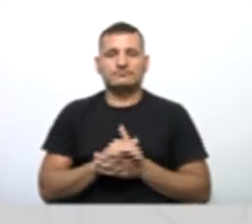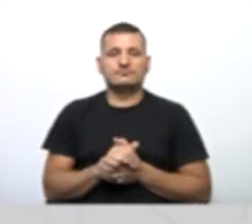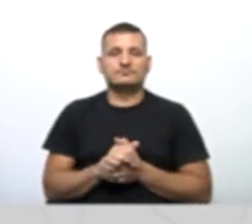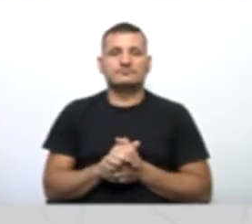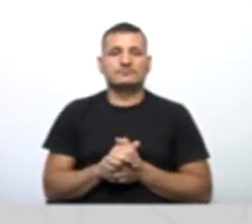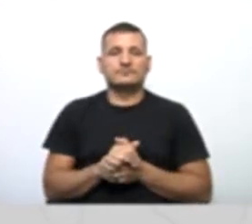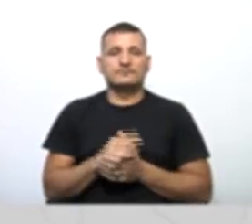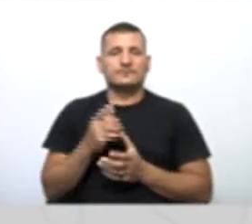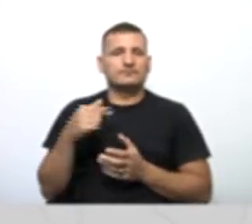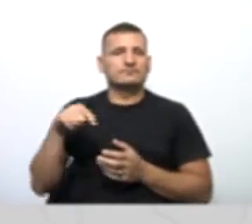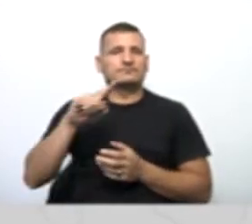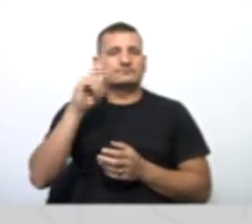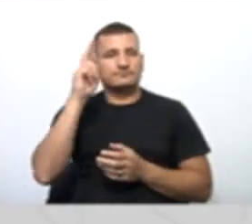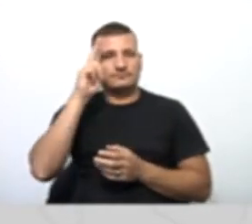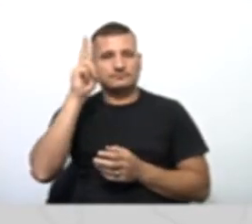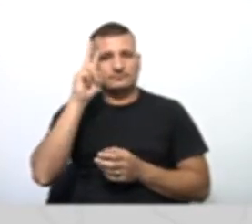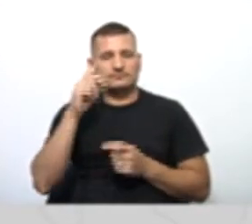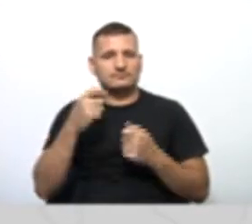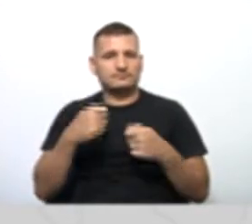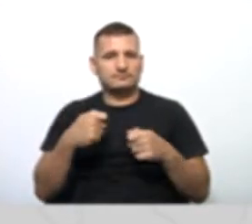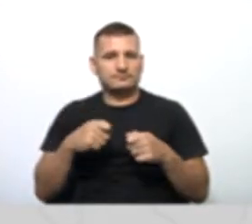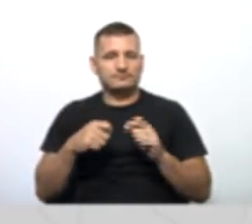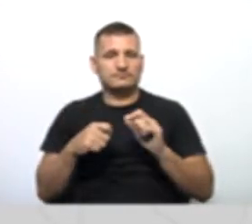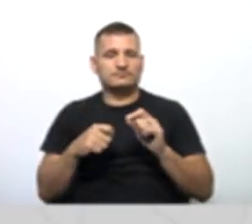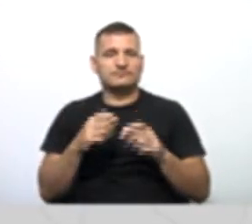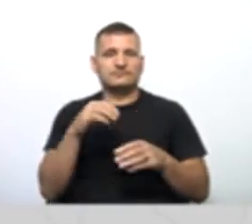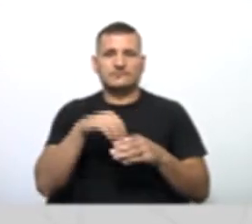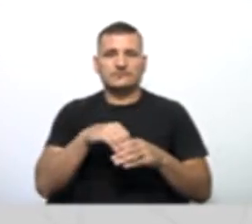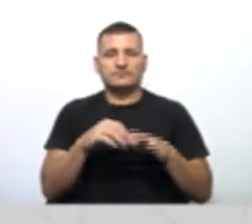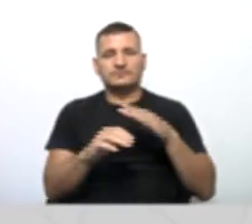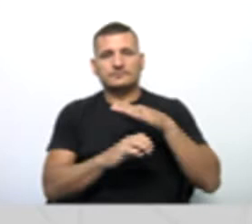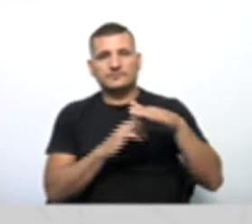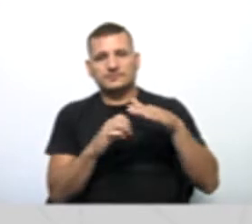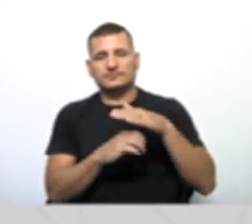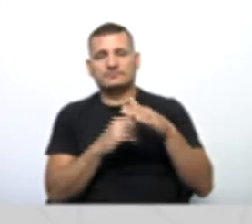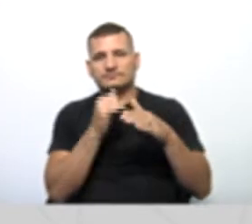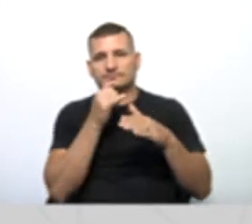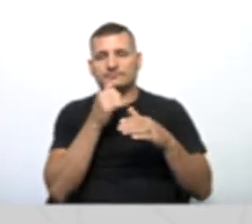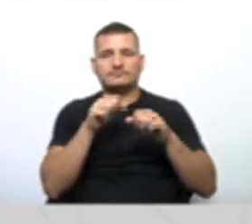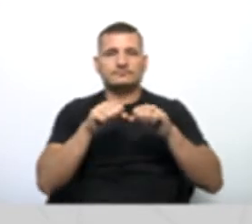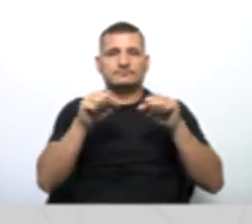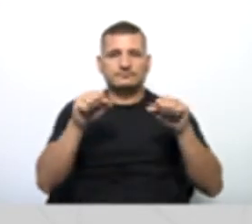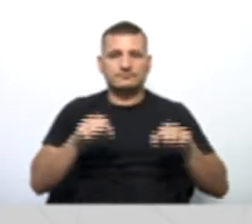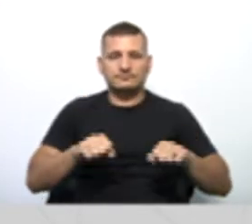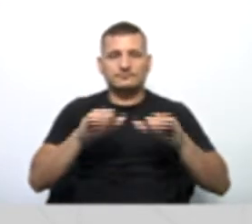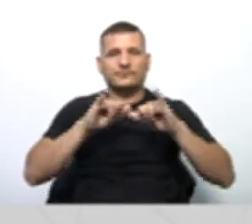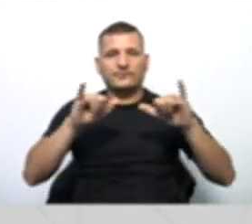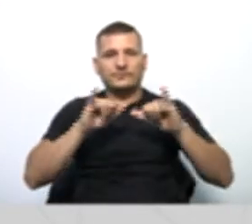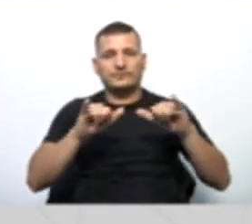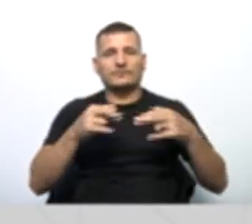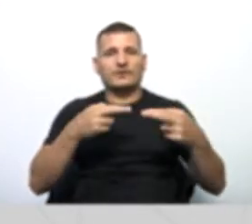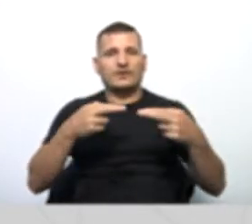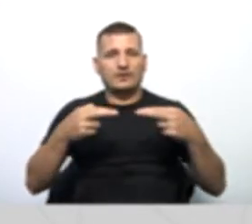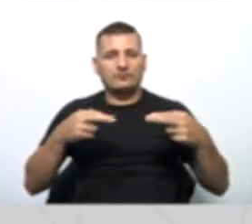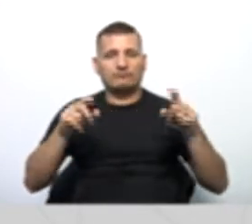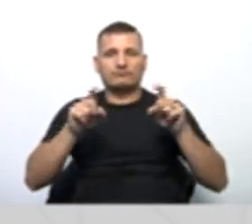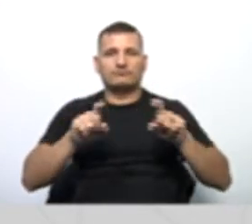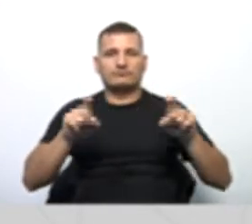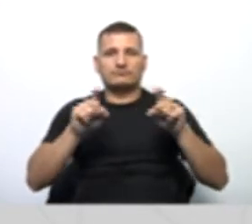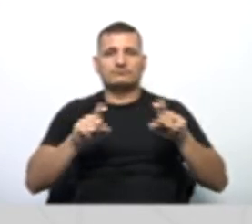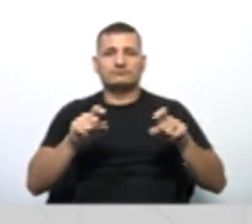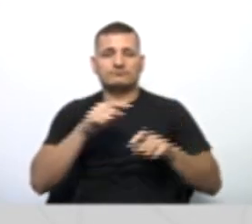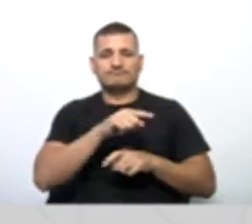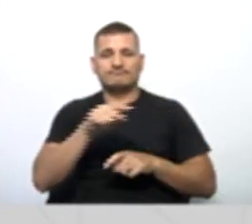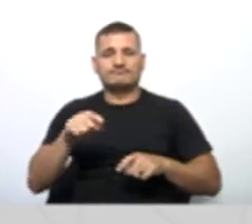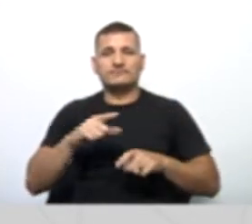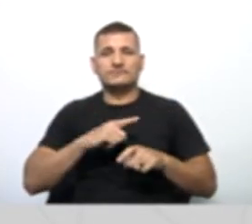que nas organizações, os sistemas, por exemplo, sistemas de informação, redes de computadores, estão expostas a